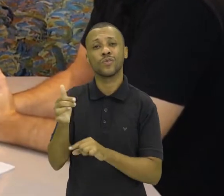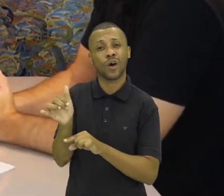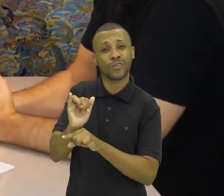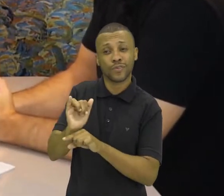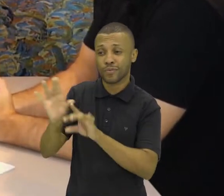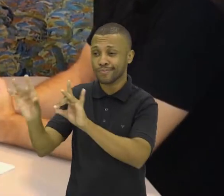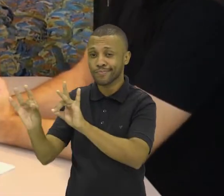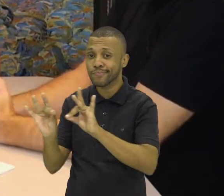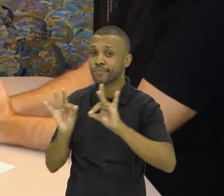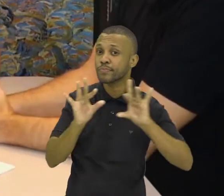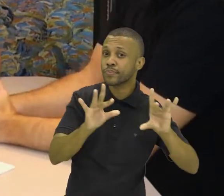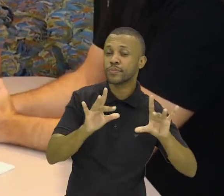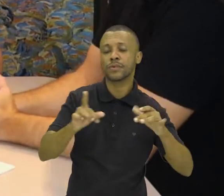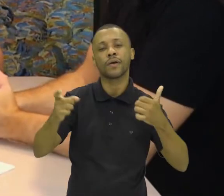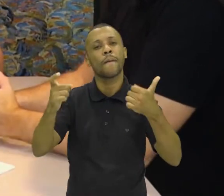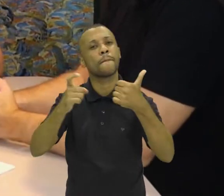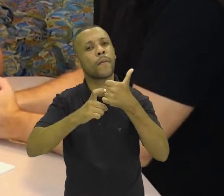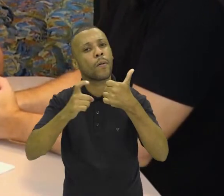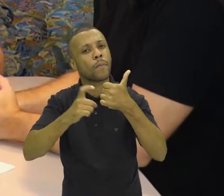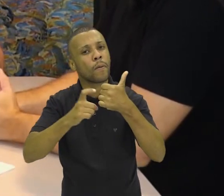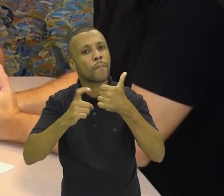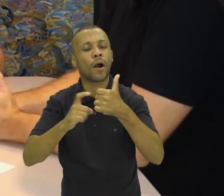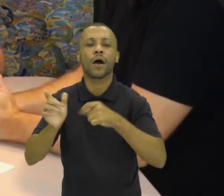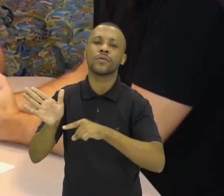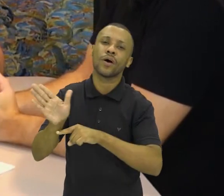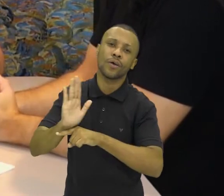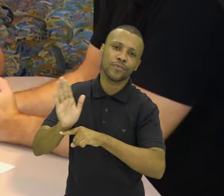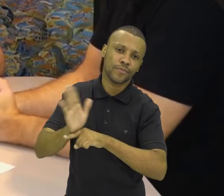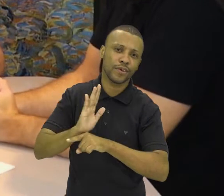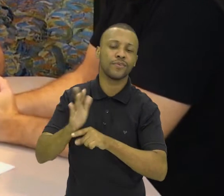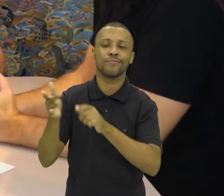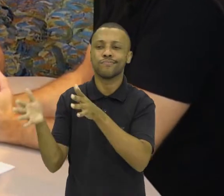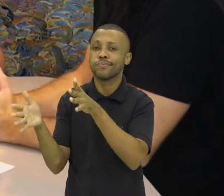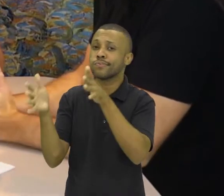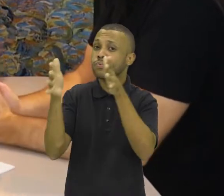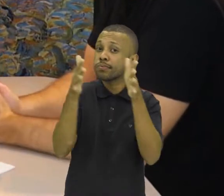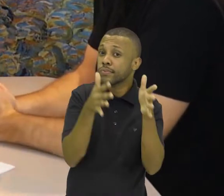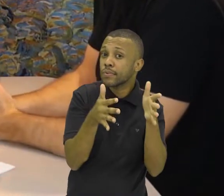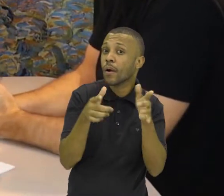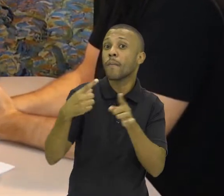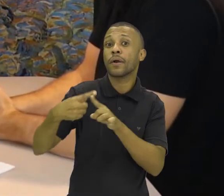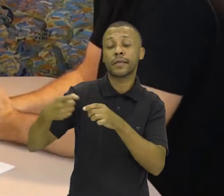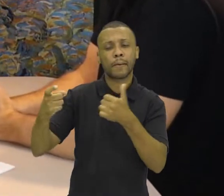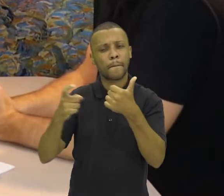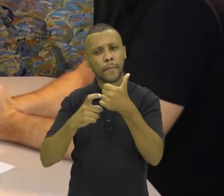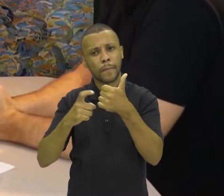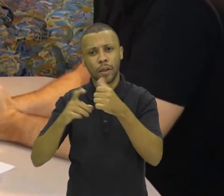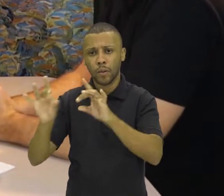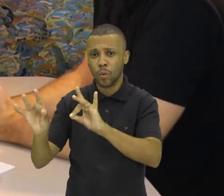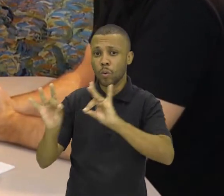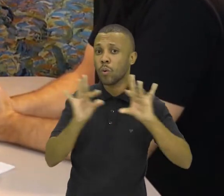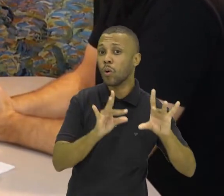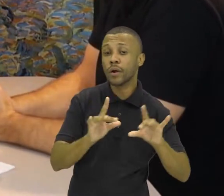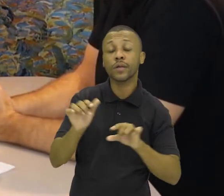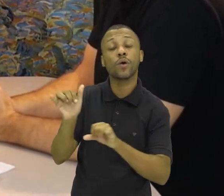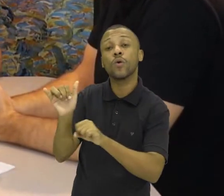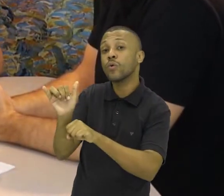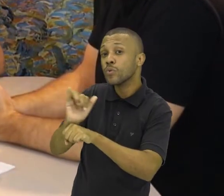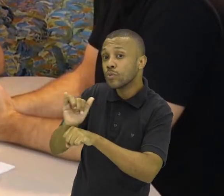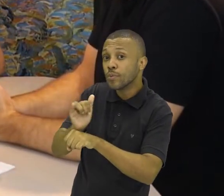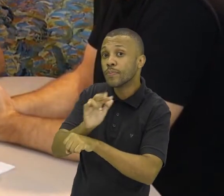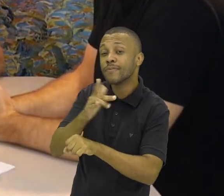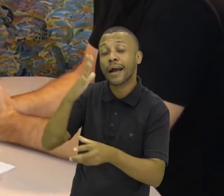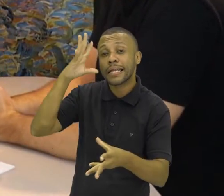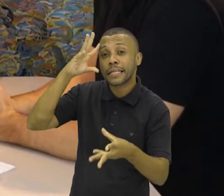compartilhar nosso vídeo, não se esquece de deixar o like no nosso vídeo, porque através dessa sua ação é que o YouTube